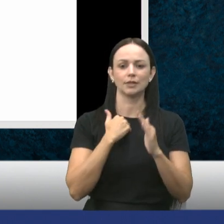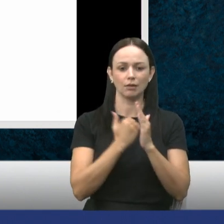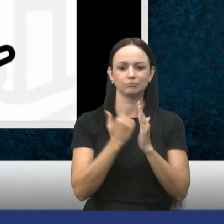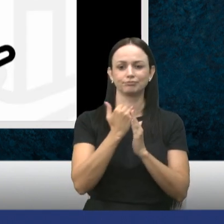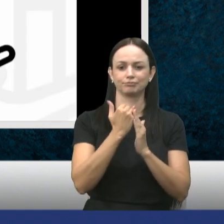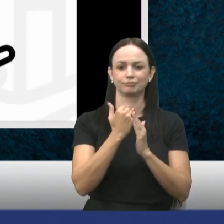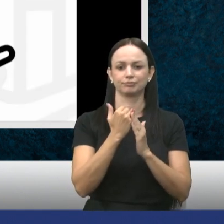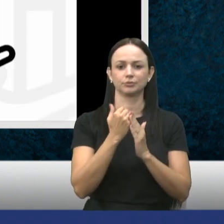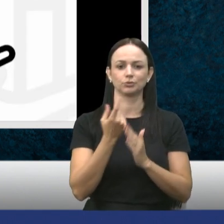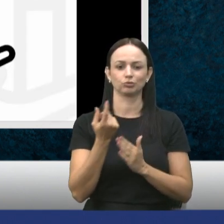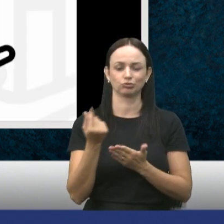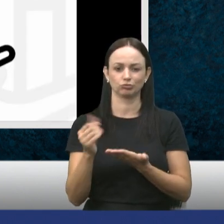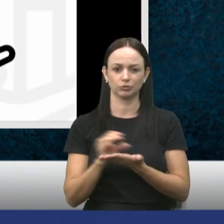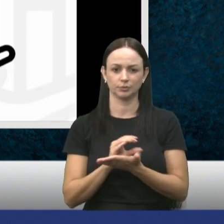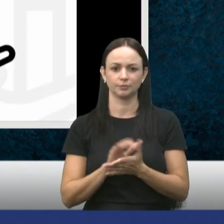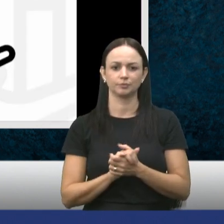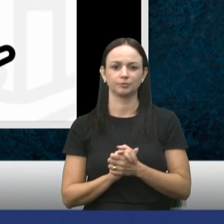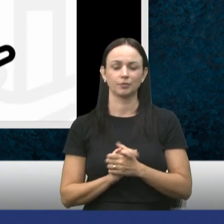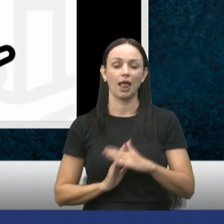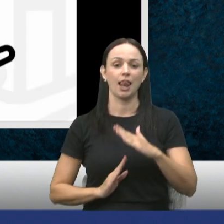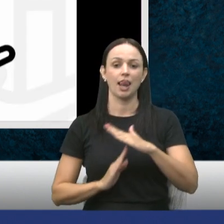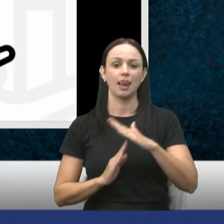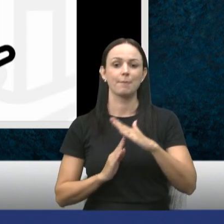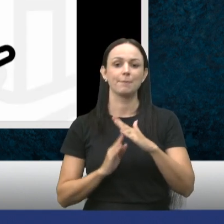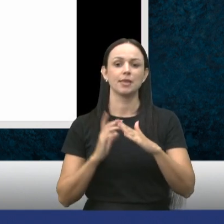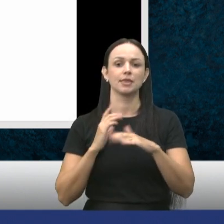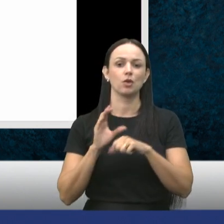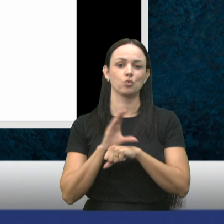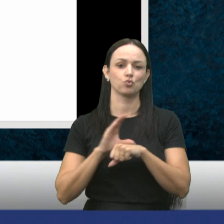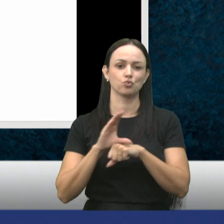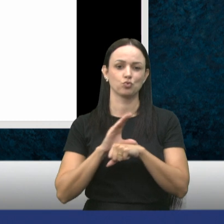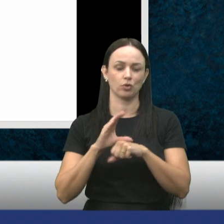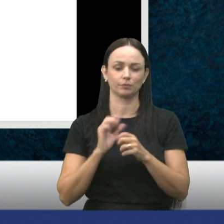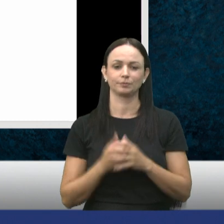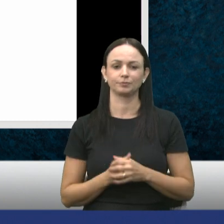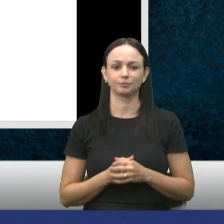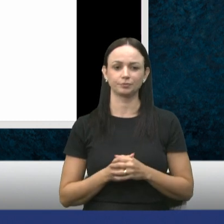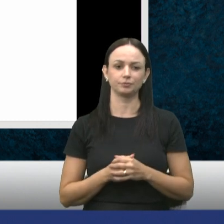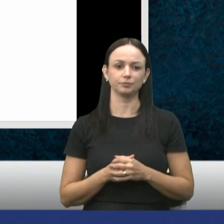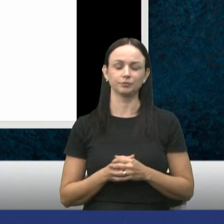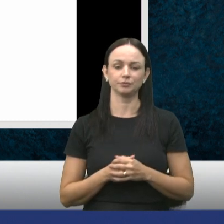maior. Limites constitucionais.